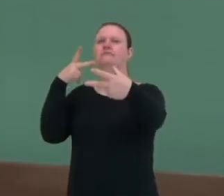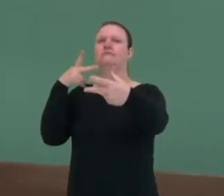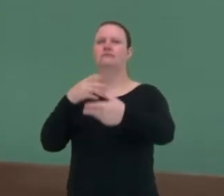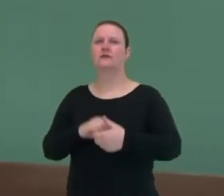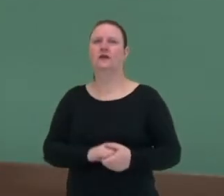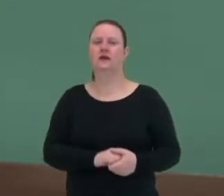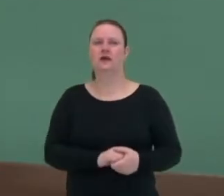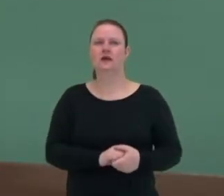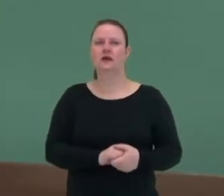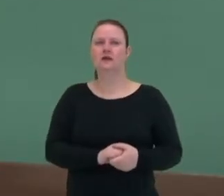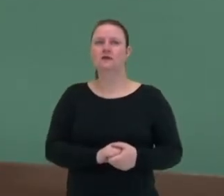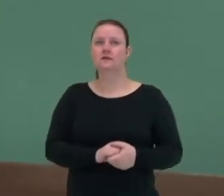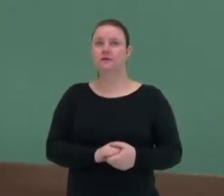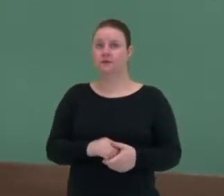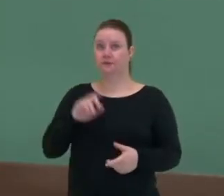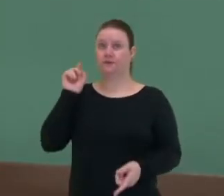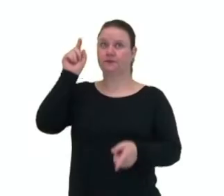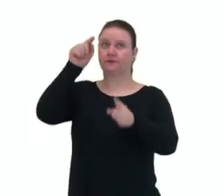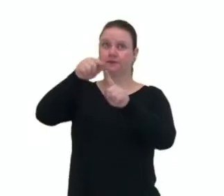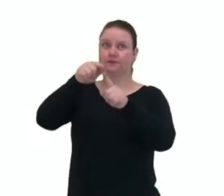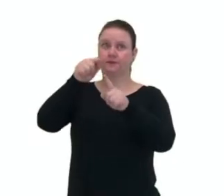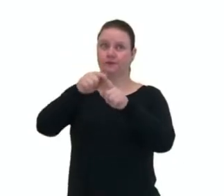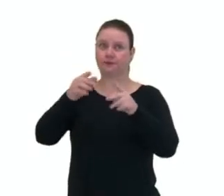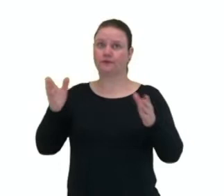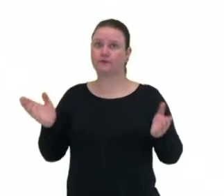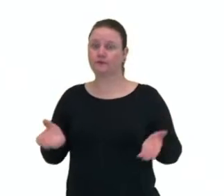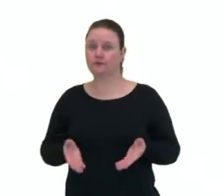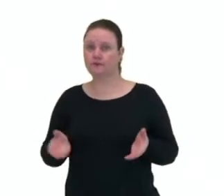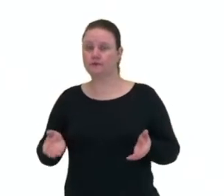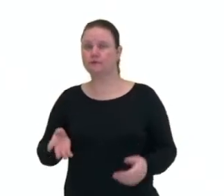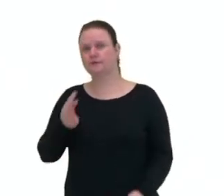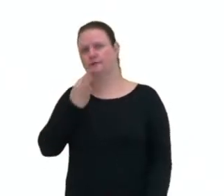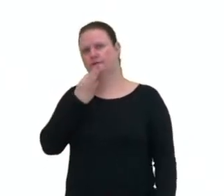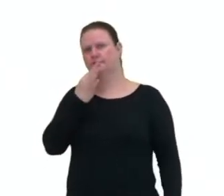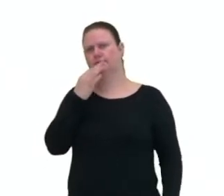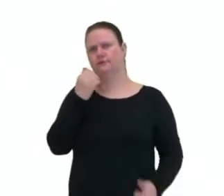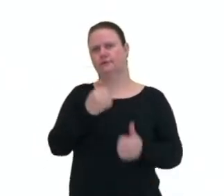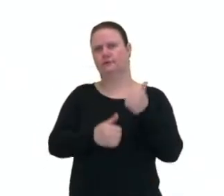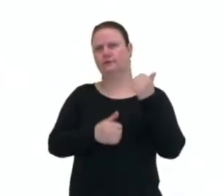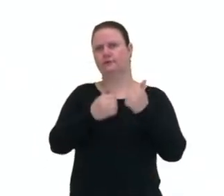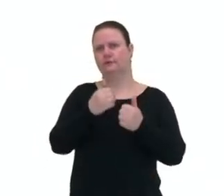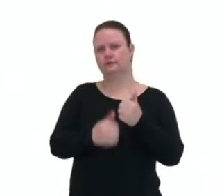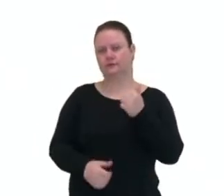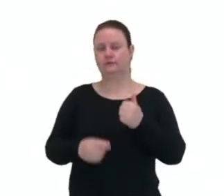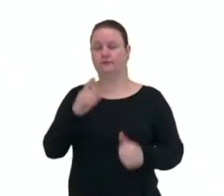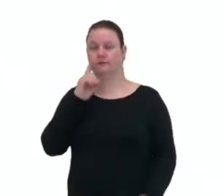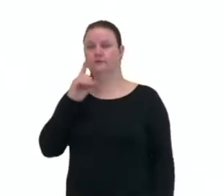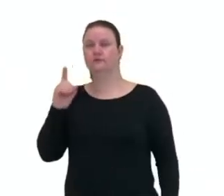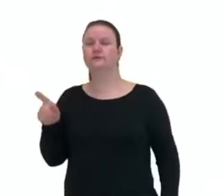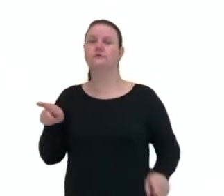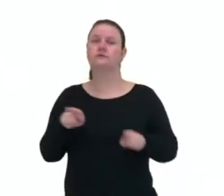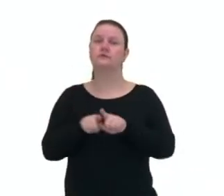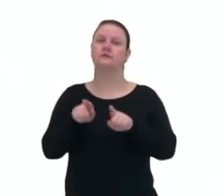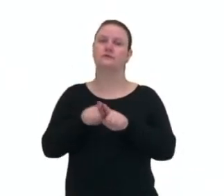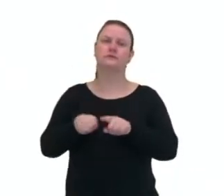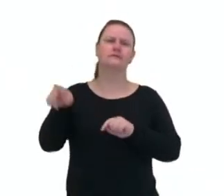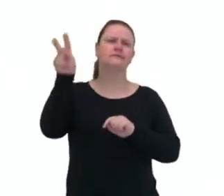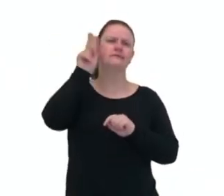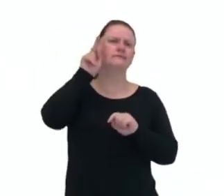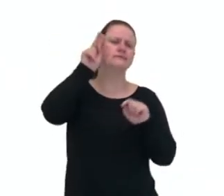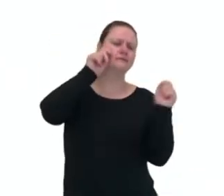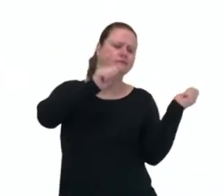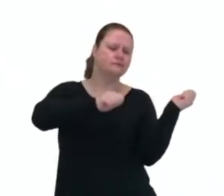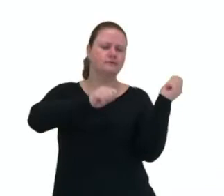né? Nosso objetivo é conhecer esse esporte de precisão, tiro com arco, a história, como que ele